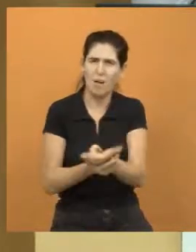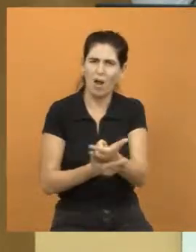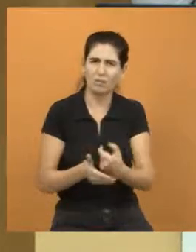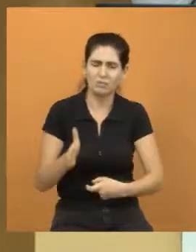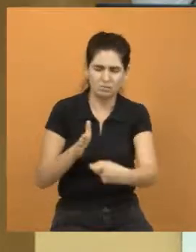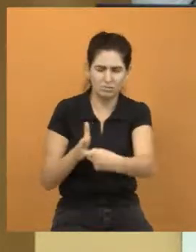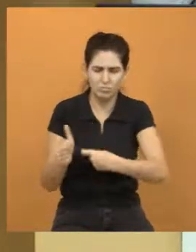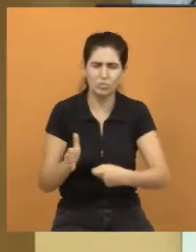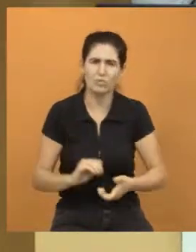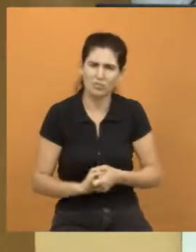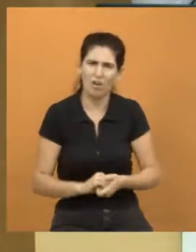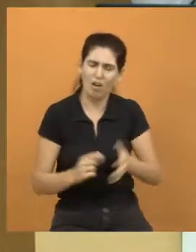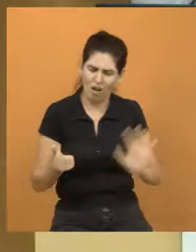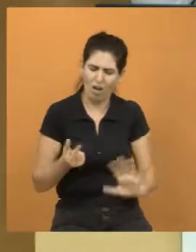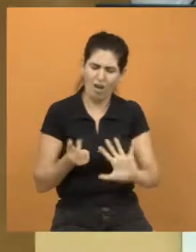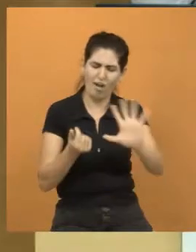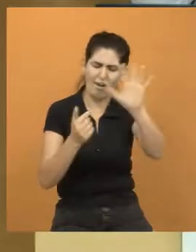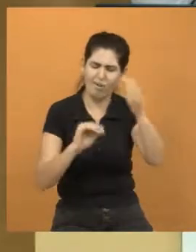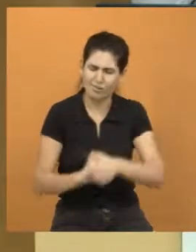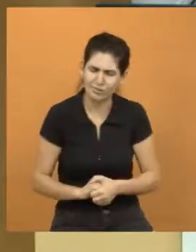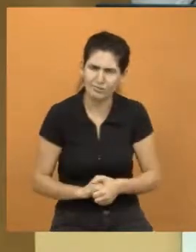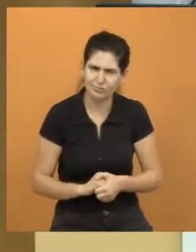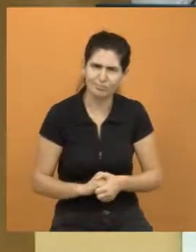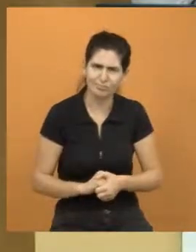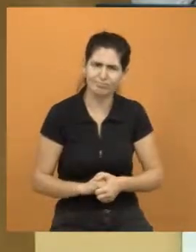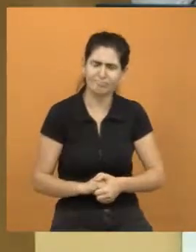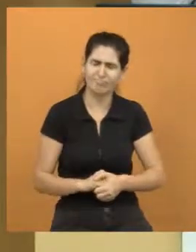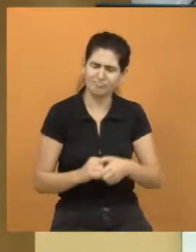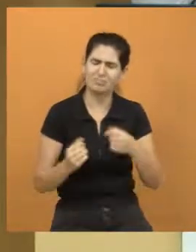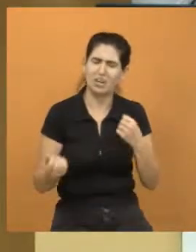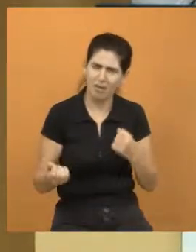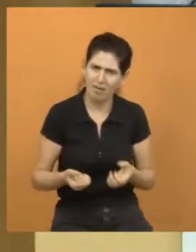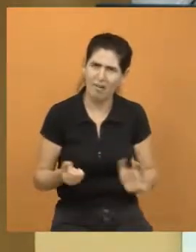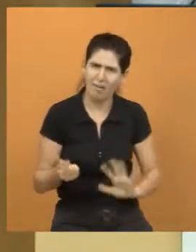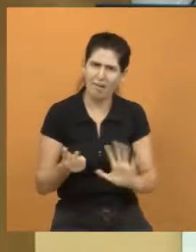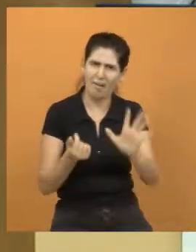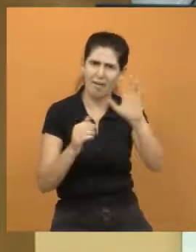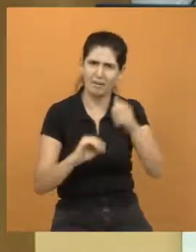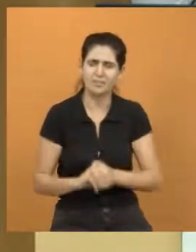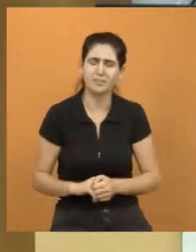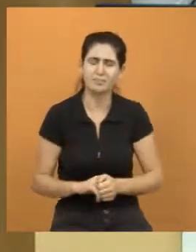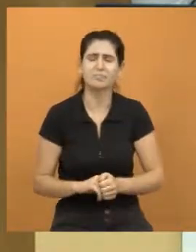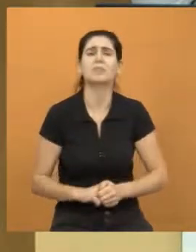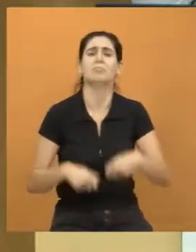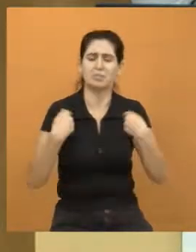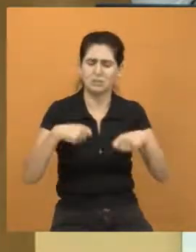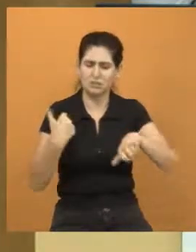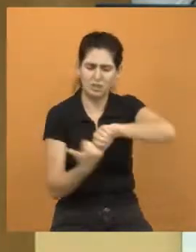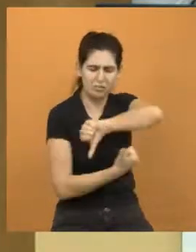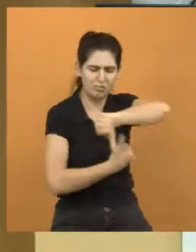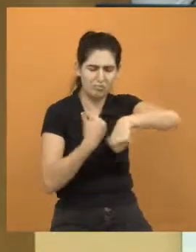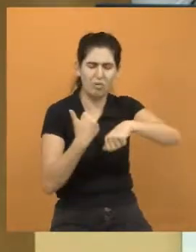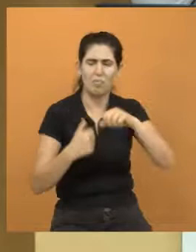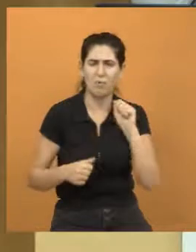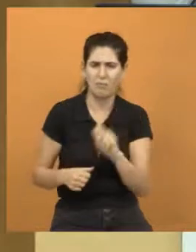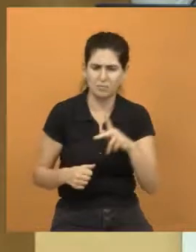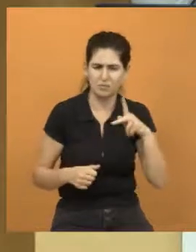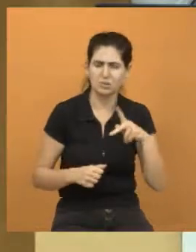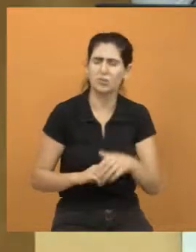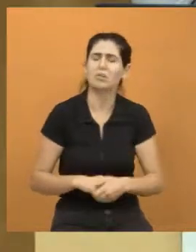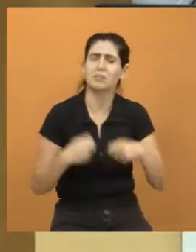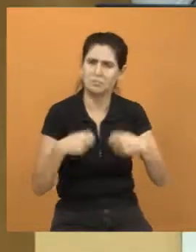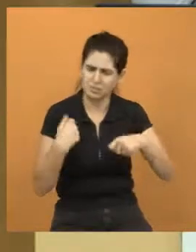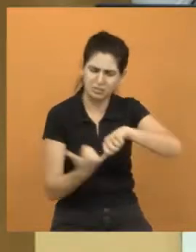isso. Nós estamos vendo aí um exagero de gasto, que precisa ter uma reforma política, uma reforma na previdenciária, tem que começar